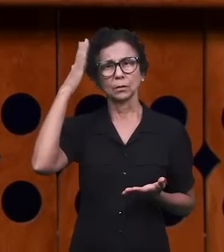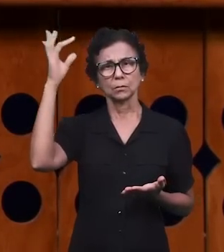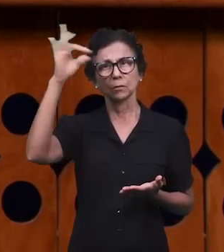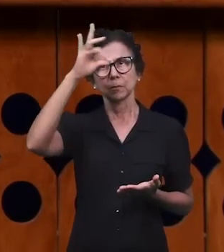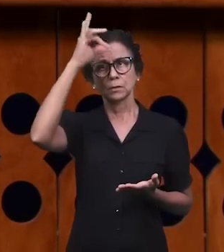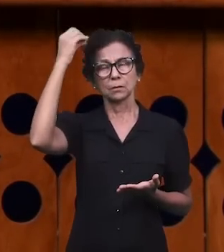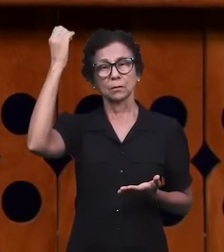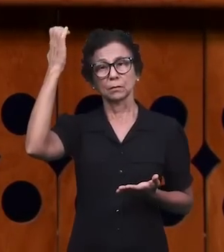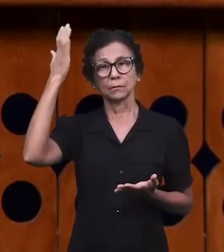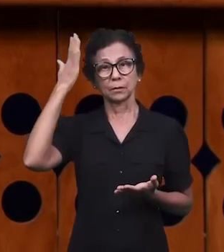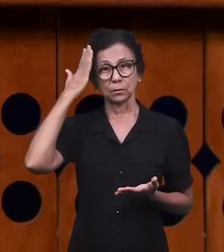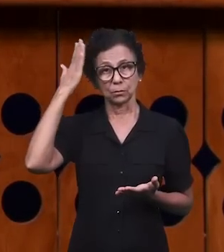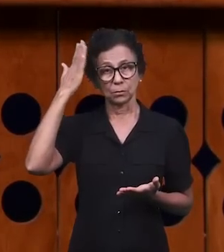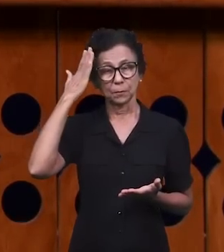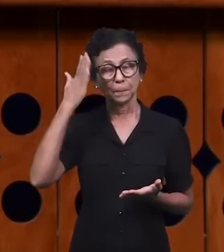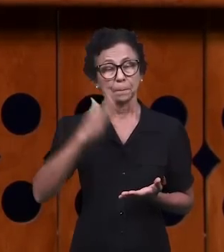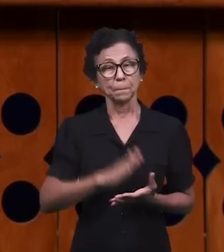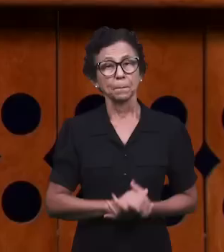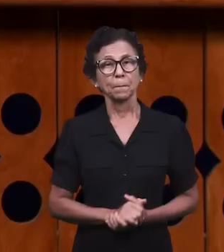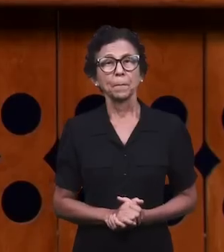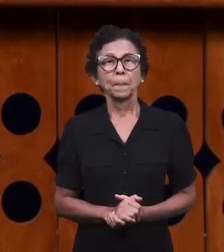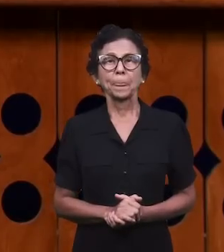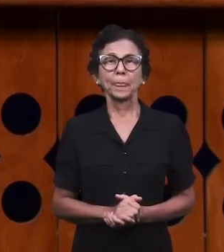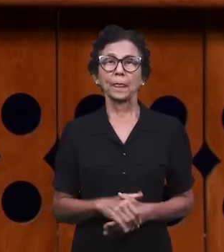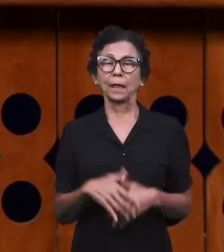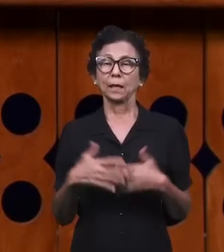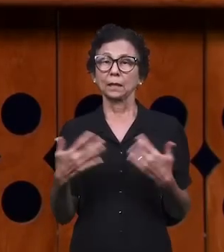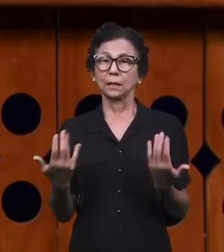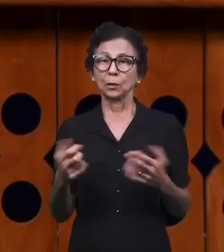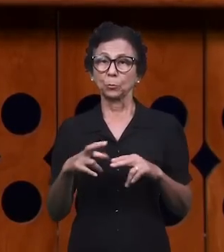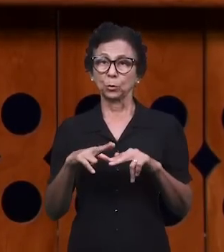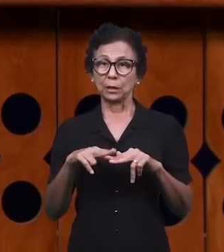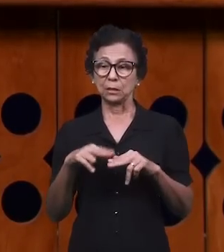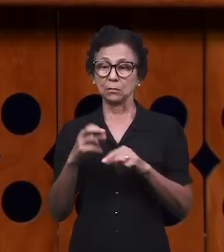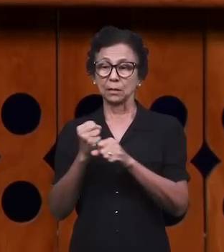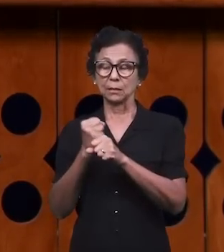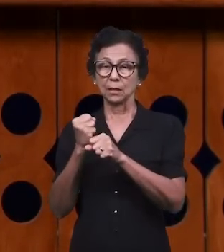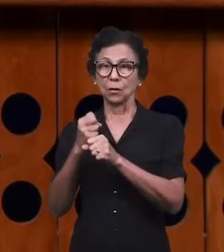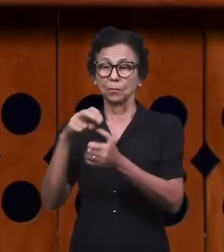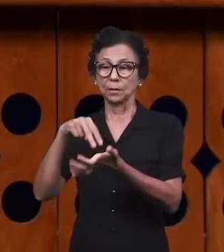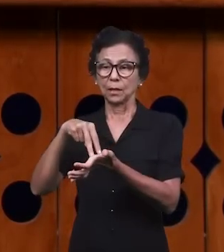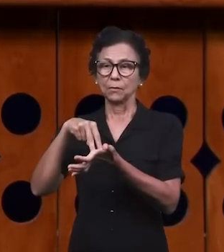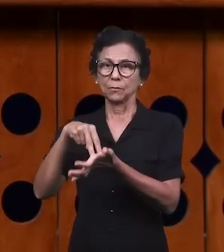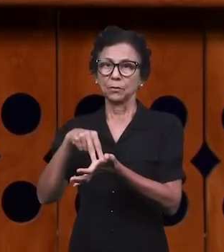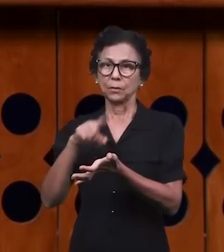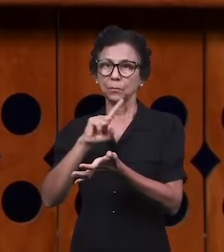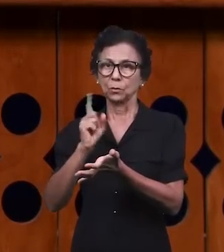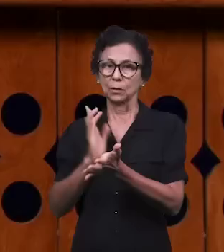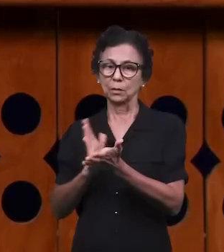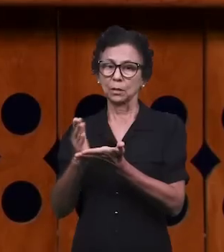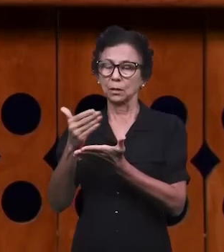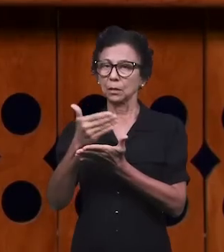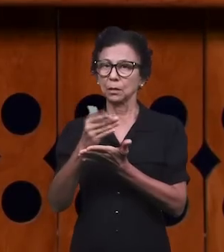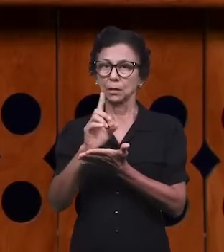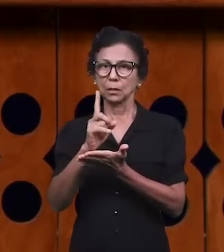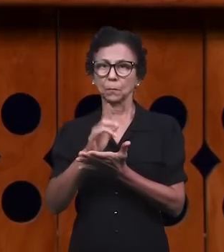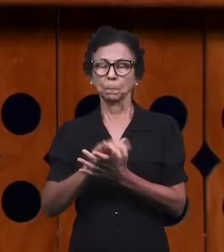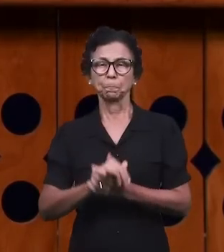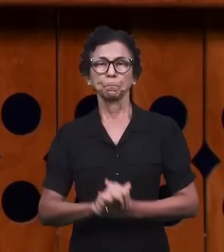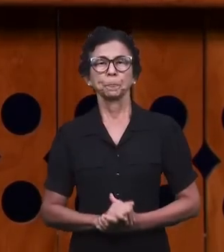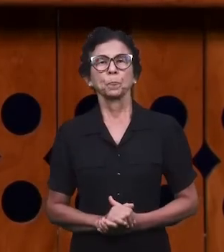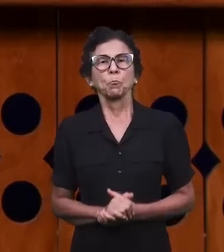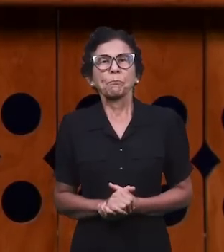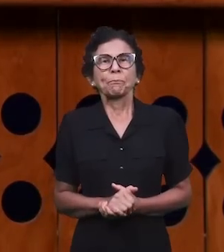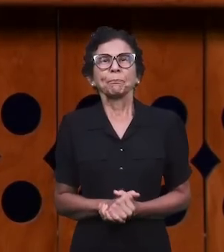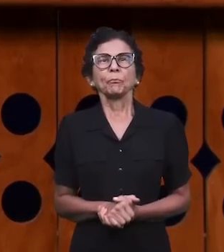Senhor, na verdade, é isso que faz essa obra estar de pé e nós não nos desviarmos de um propósito maior, que sabe